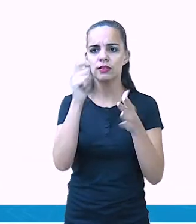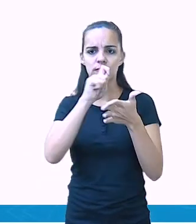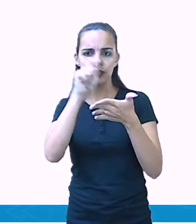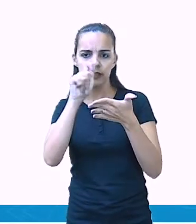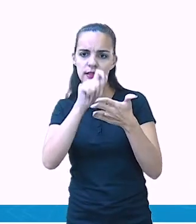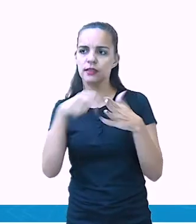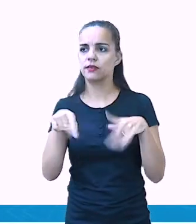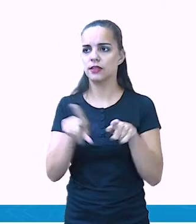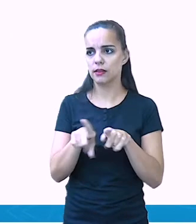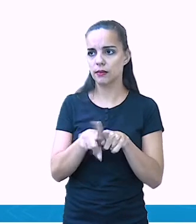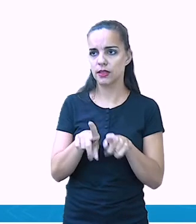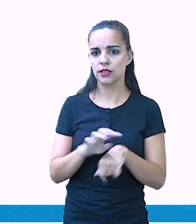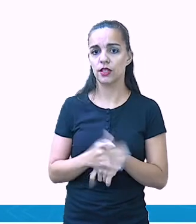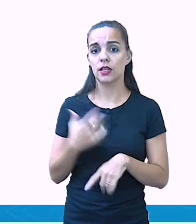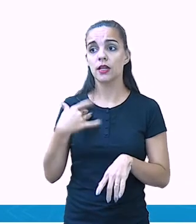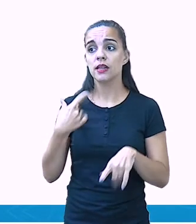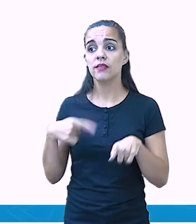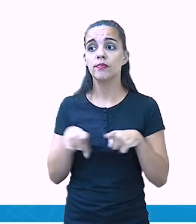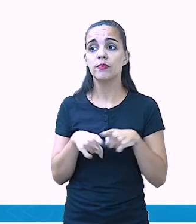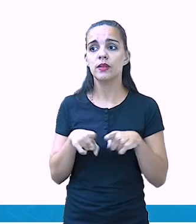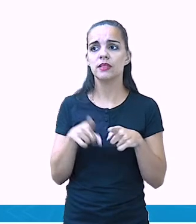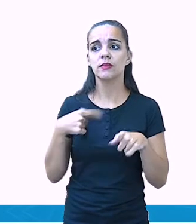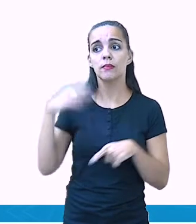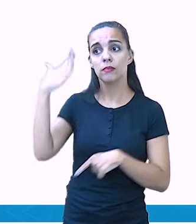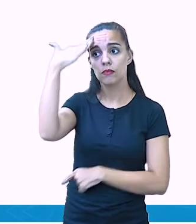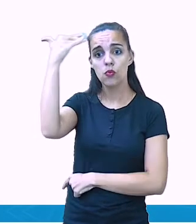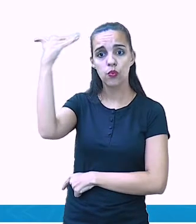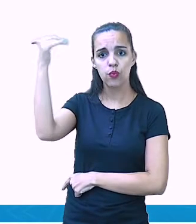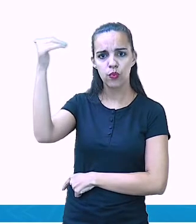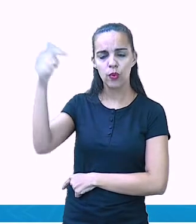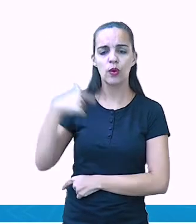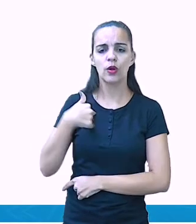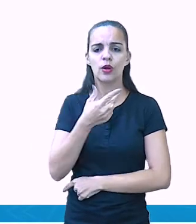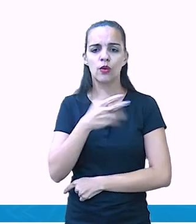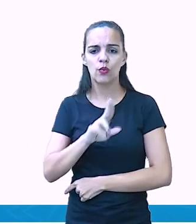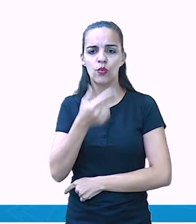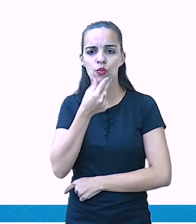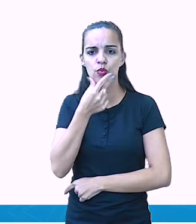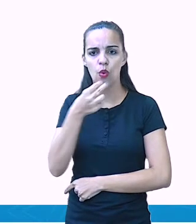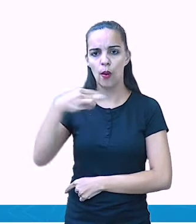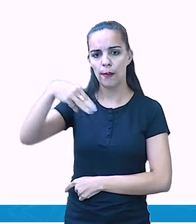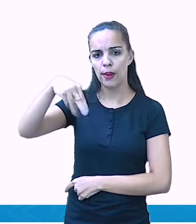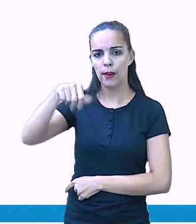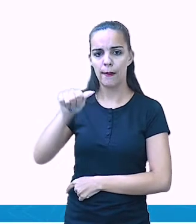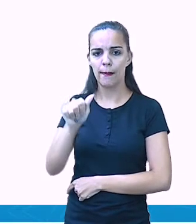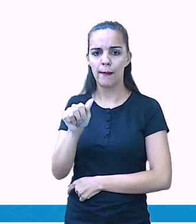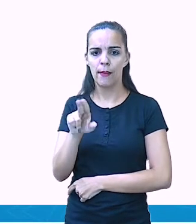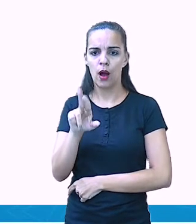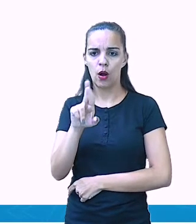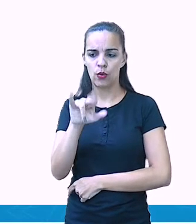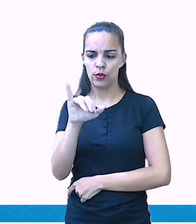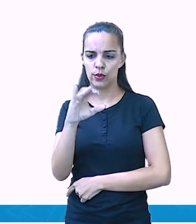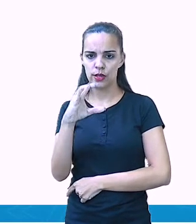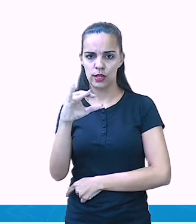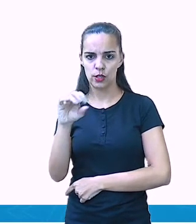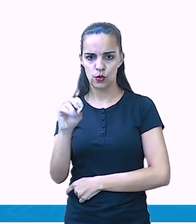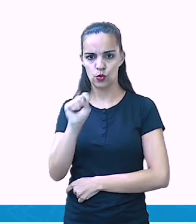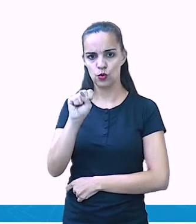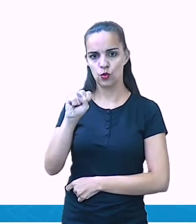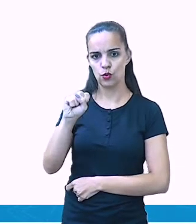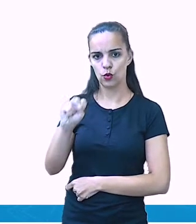revistas em quadrinhos. Também a gente tem o famoso Maurício de Souza. O Maurício de Souza, ele começou criando